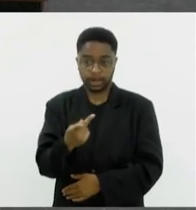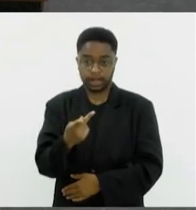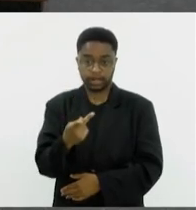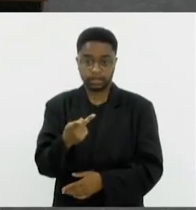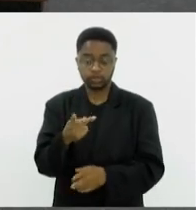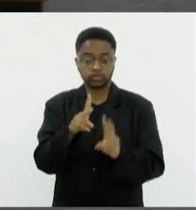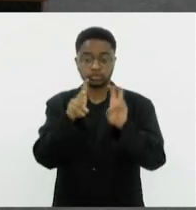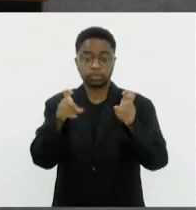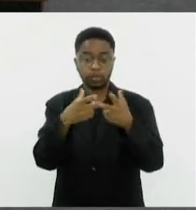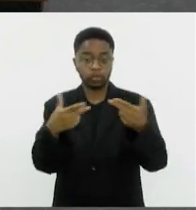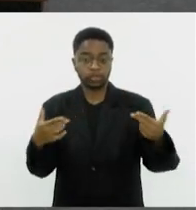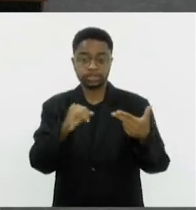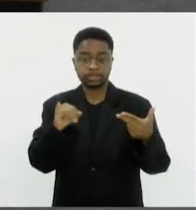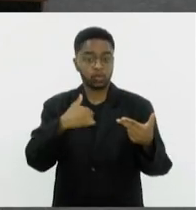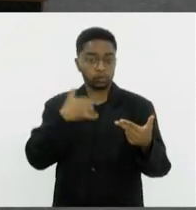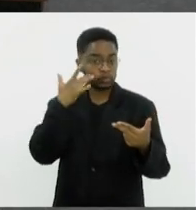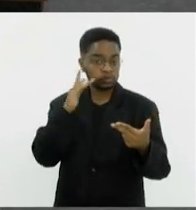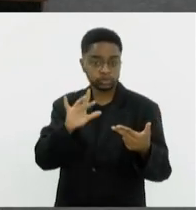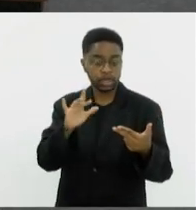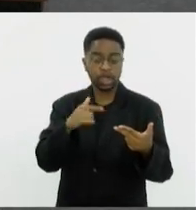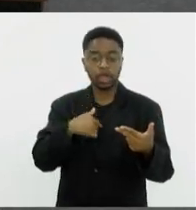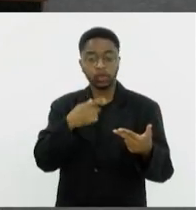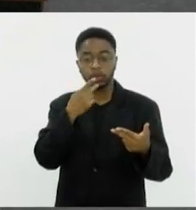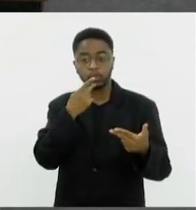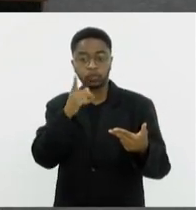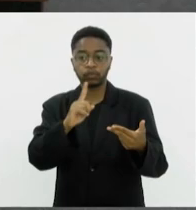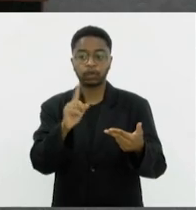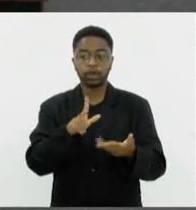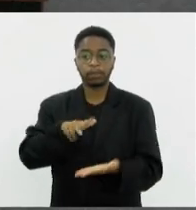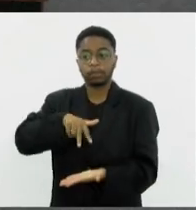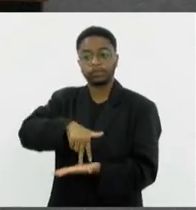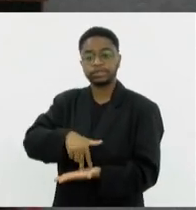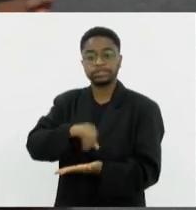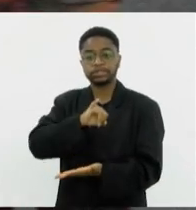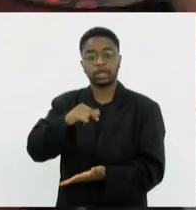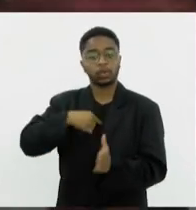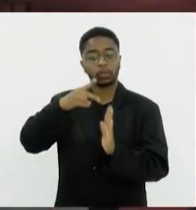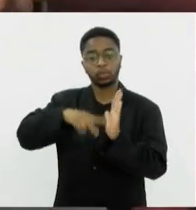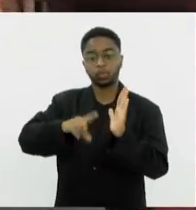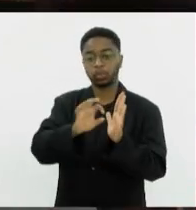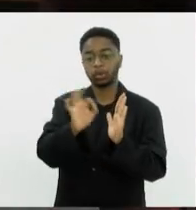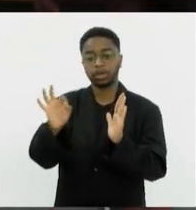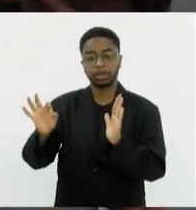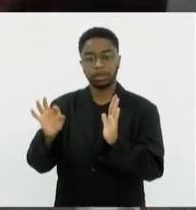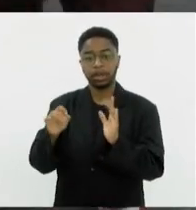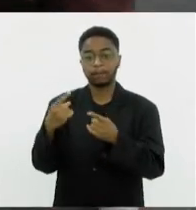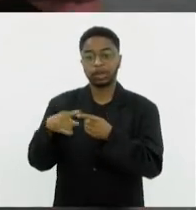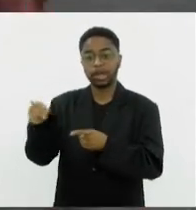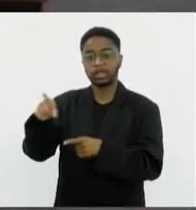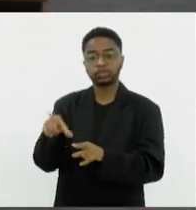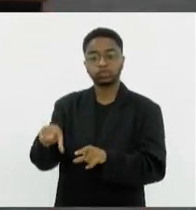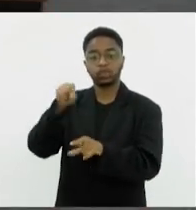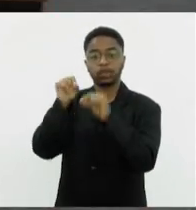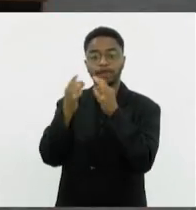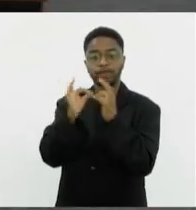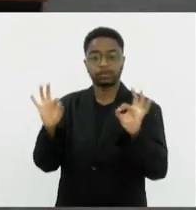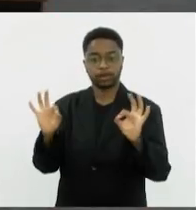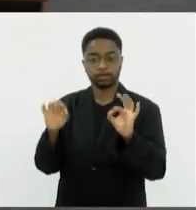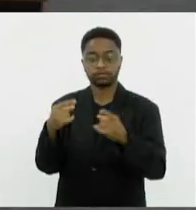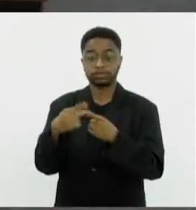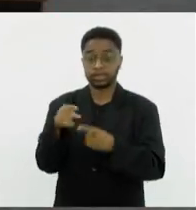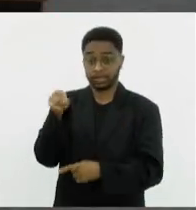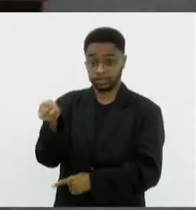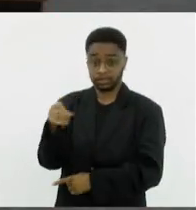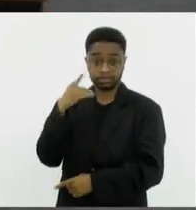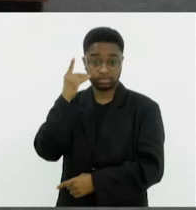sei. Não vou me posicionar sobre um livro que eu não sei, porque o deputado selecionou um trecho. Esse deputado,